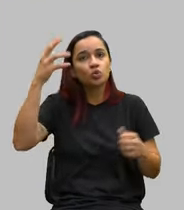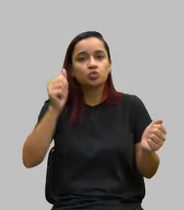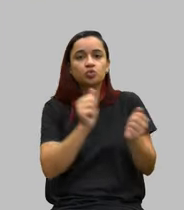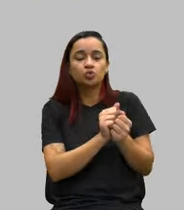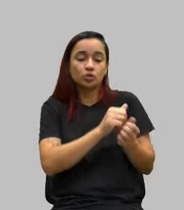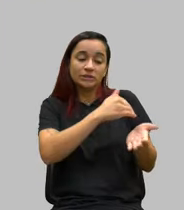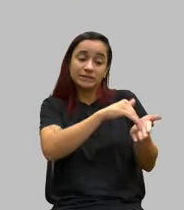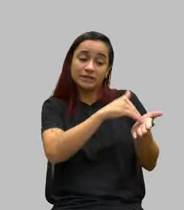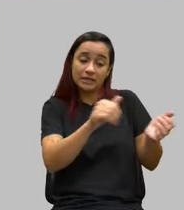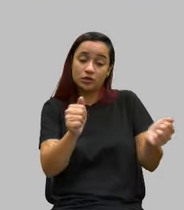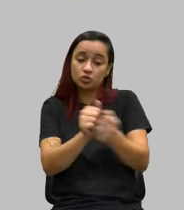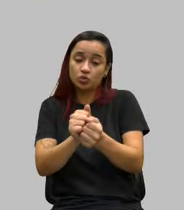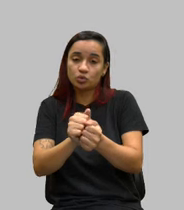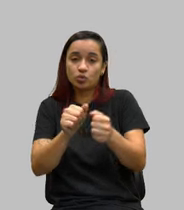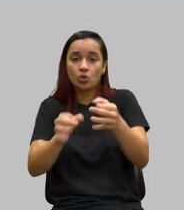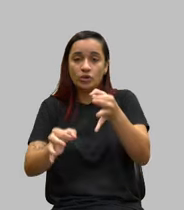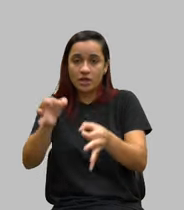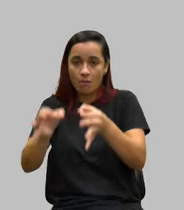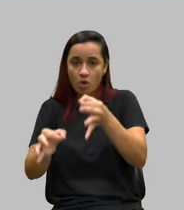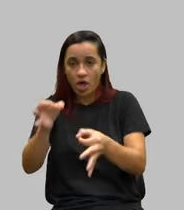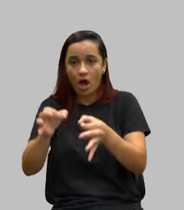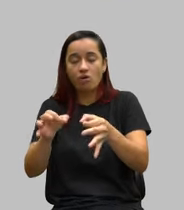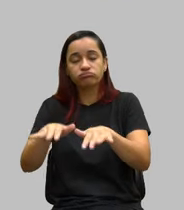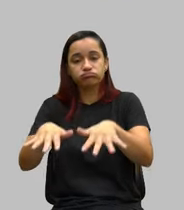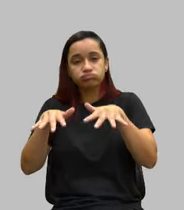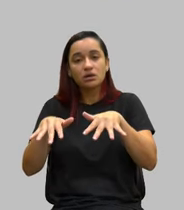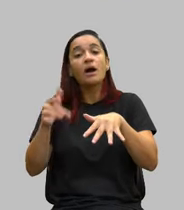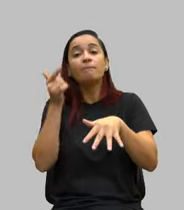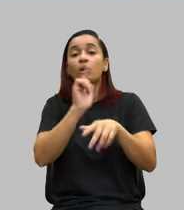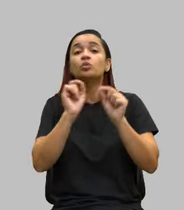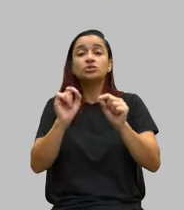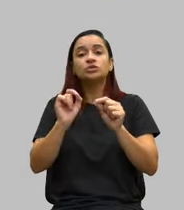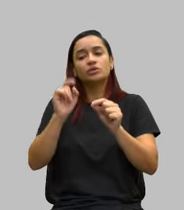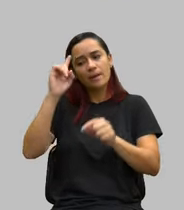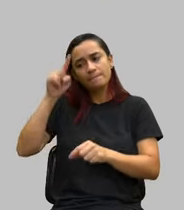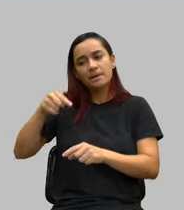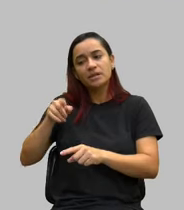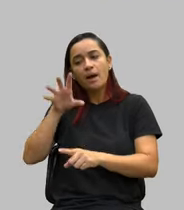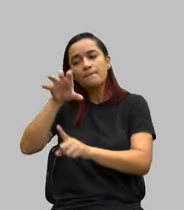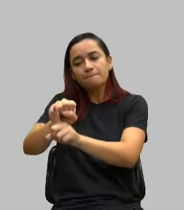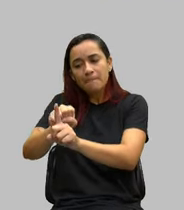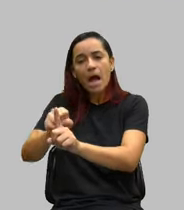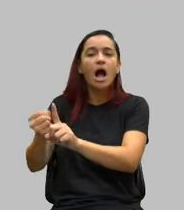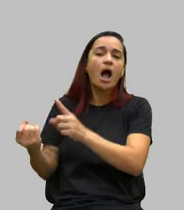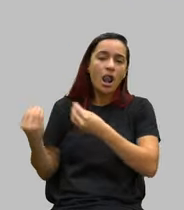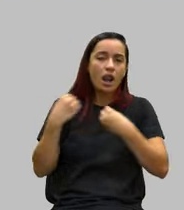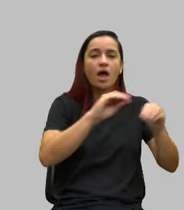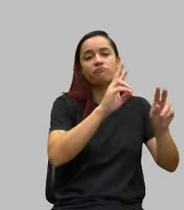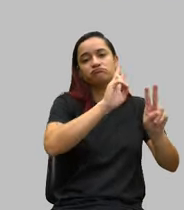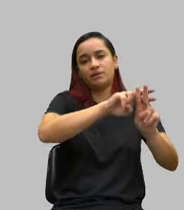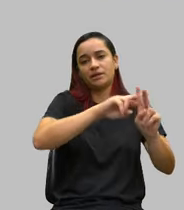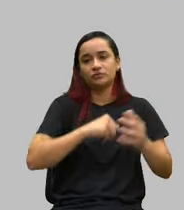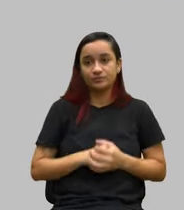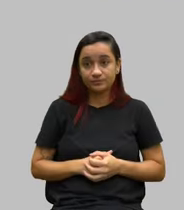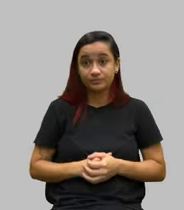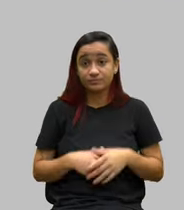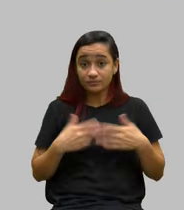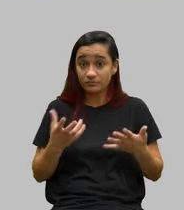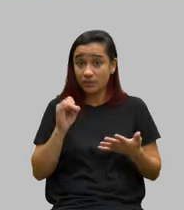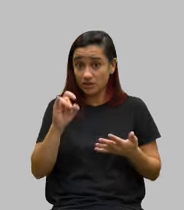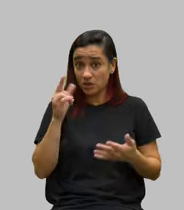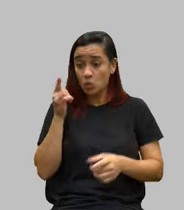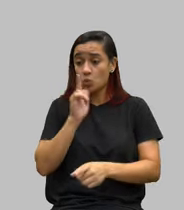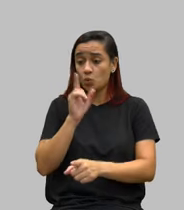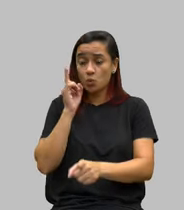tribunal para que a gente possa ter esse mandado de monitoração para que o policial possa ter essa possibilidade de prender Então se o policial encontra esse camarada às